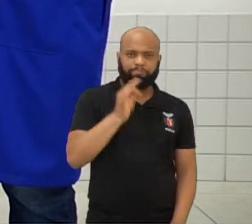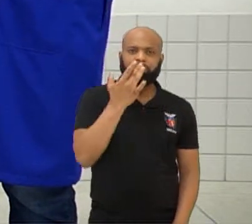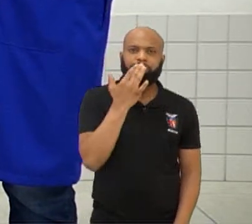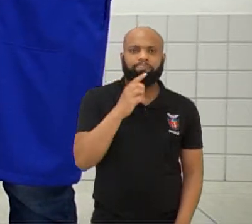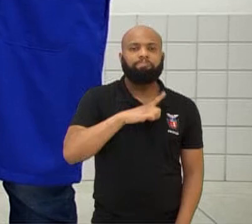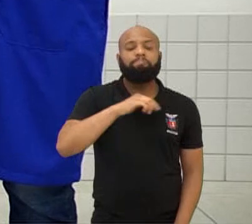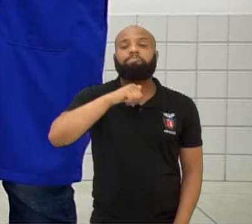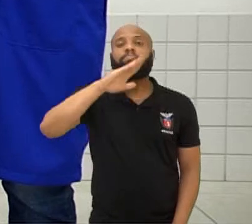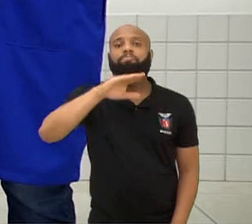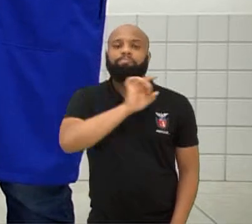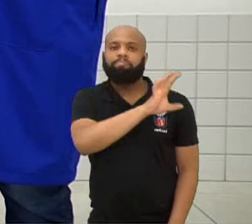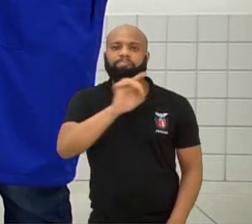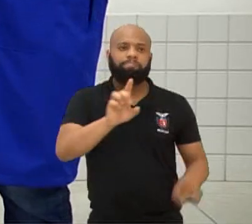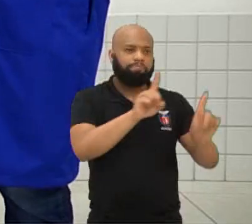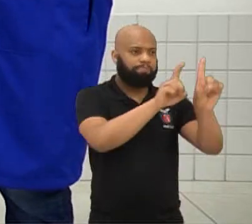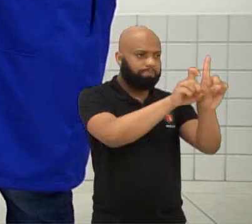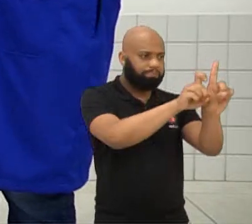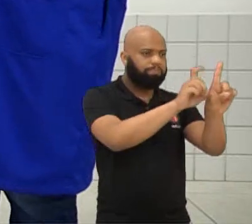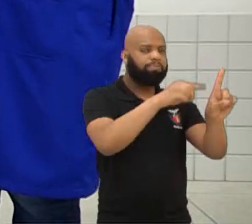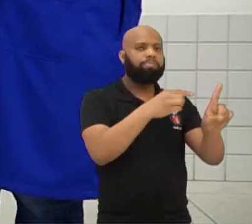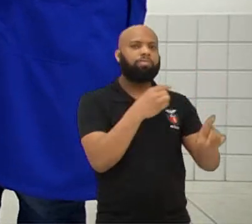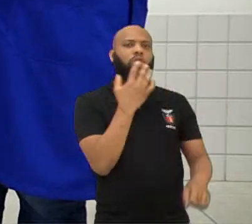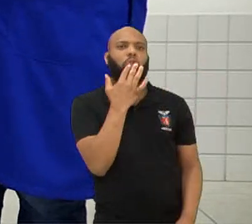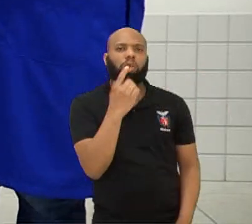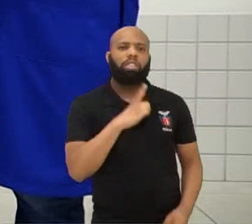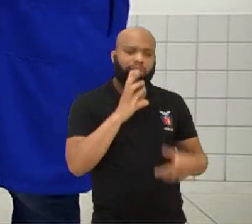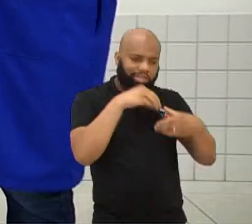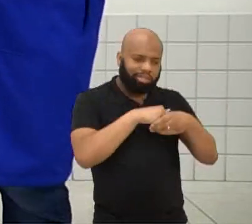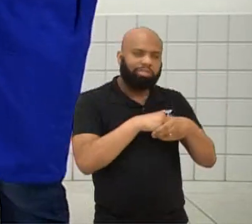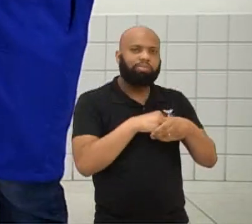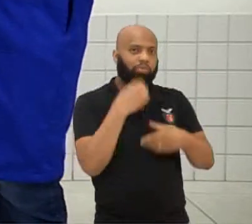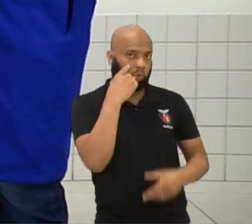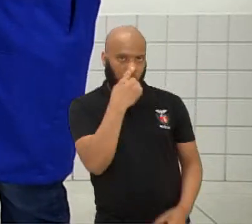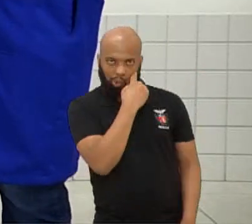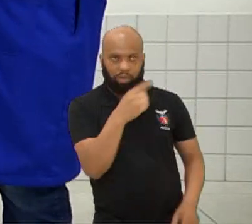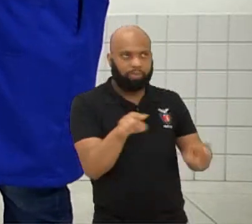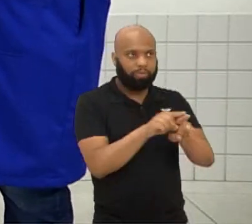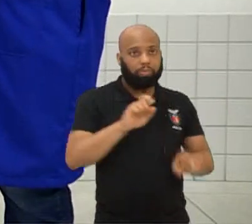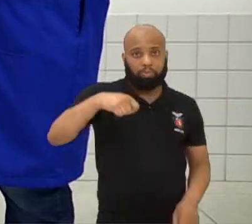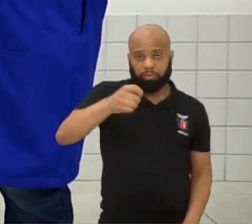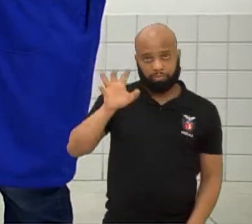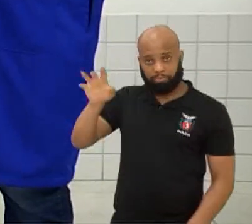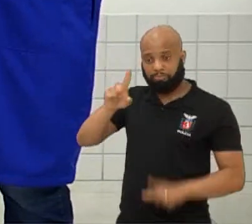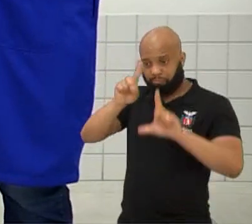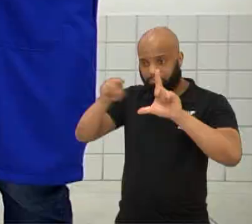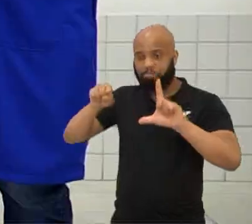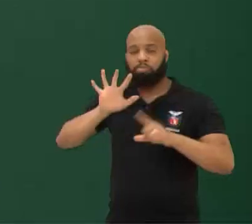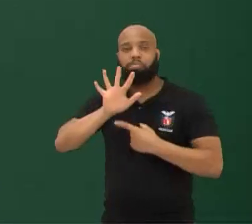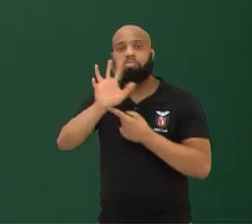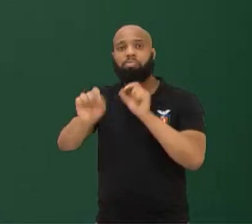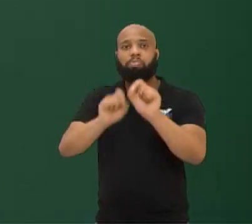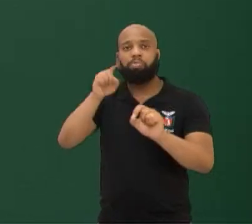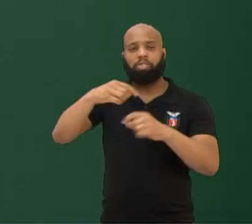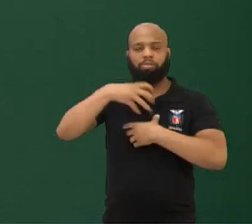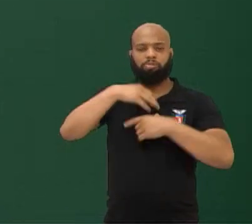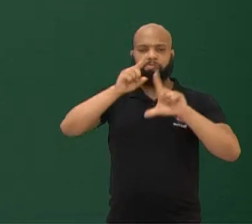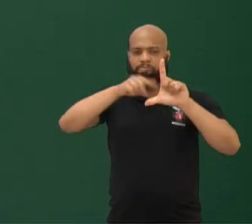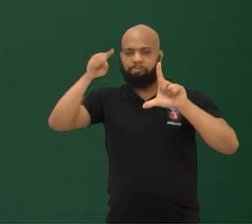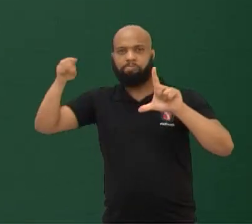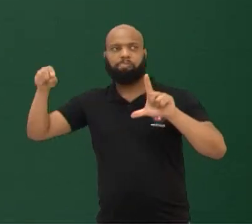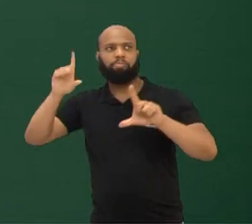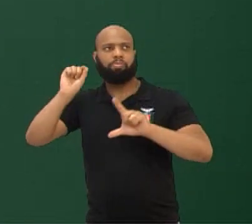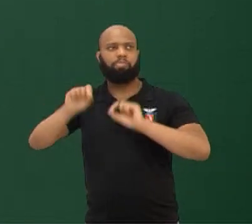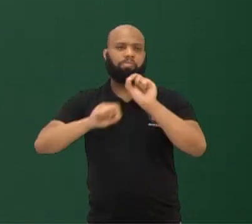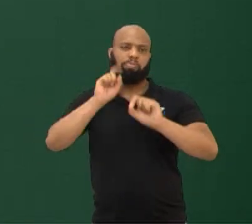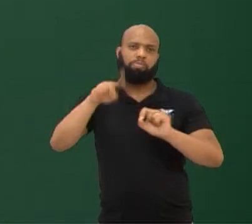É como se cada alelo dominante fosse um pigmentozinho que eu colocasse ali no olho. Tá? E sobre esse gráfico, ele está mostrando uma curva de